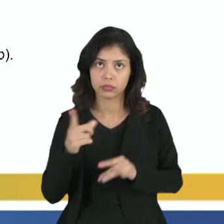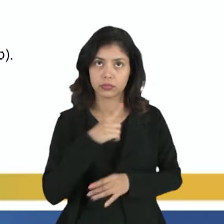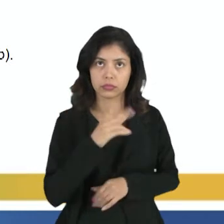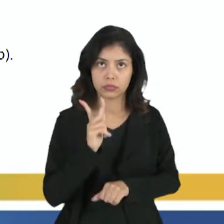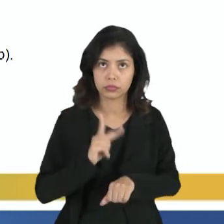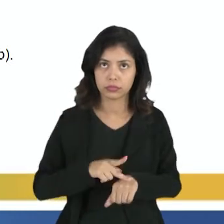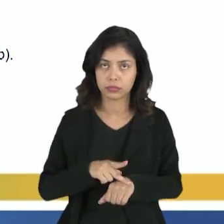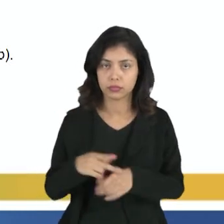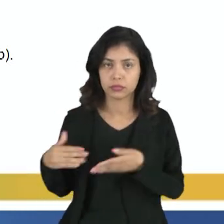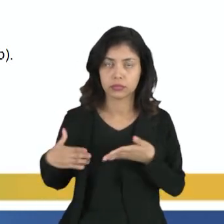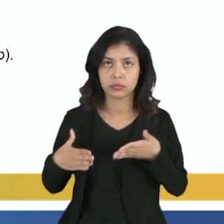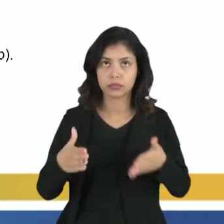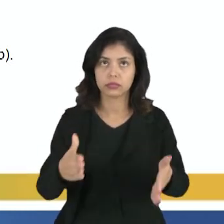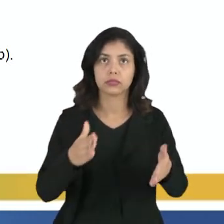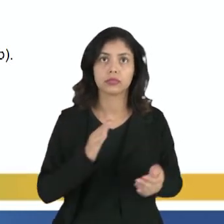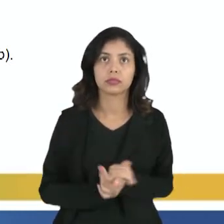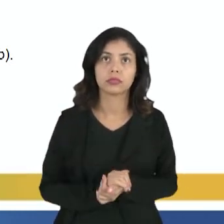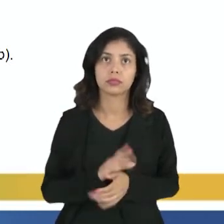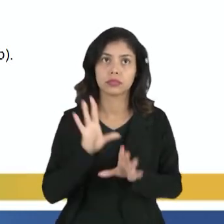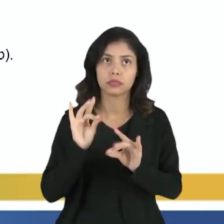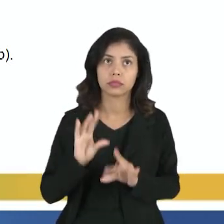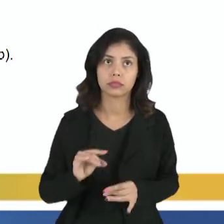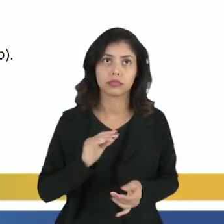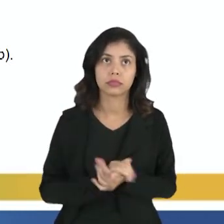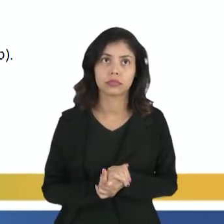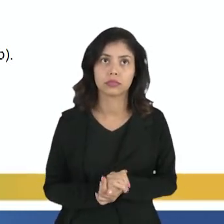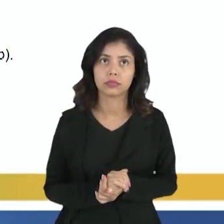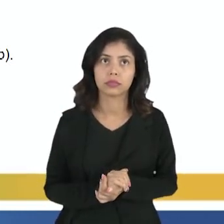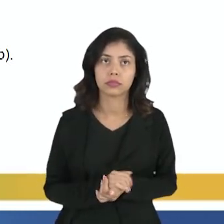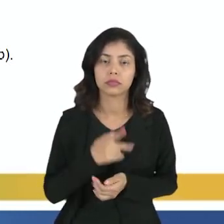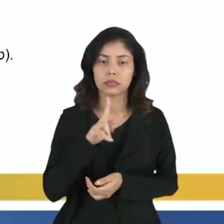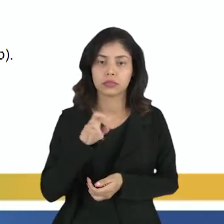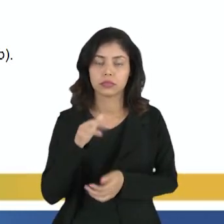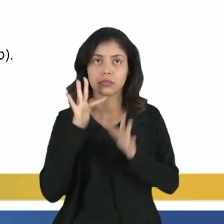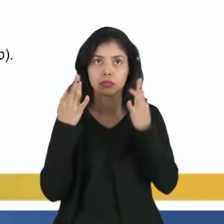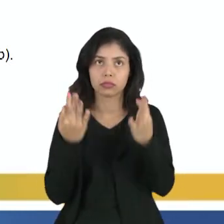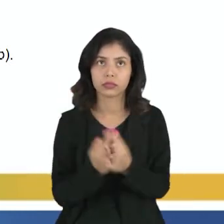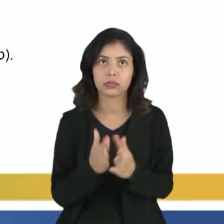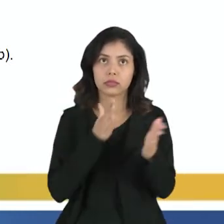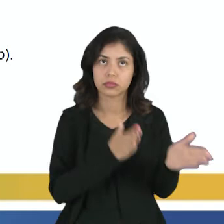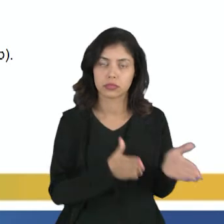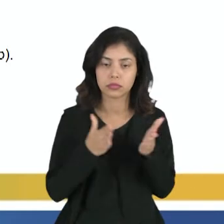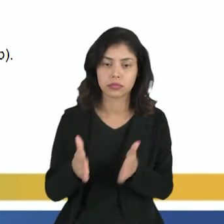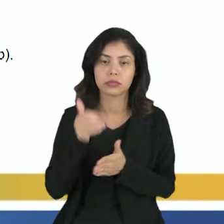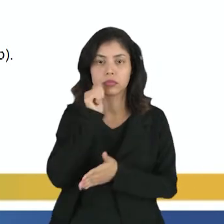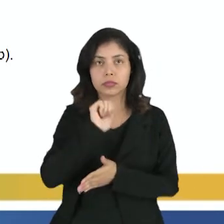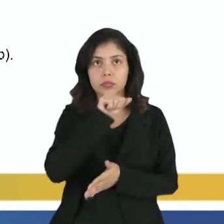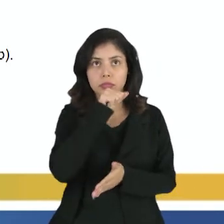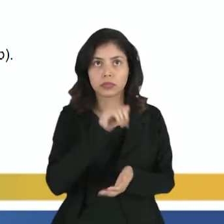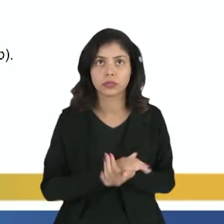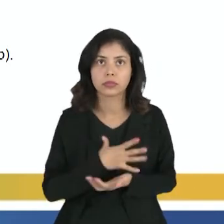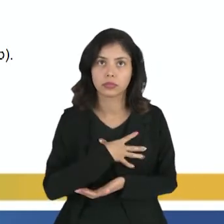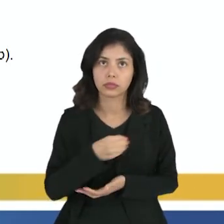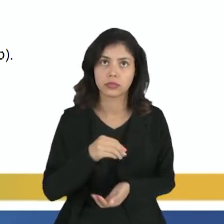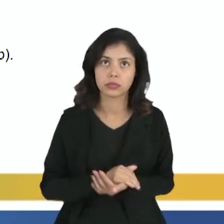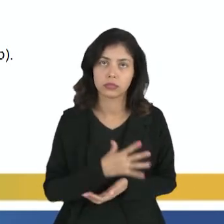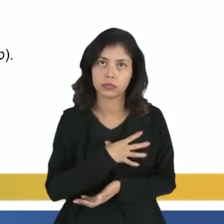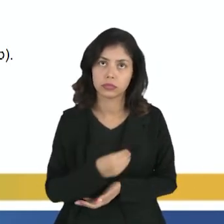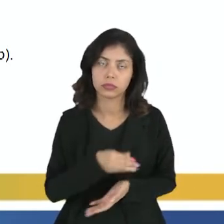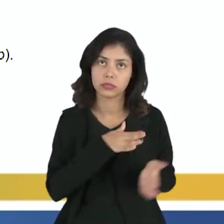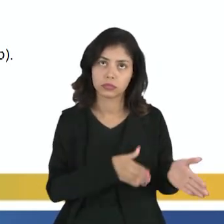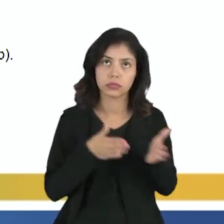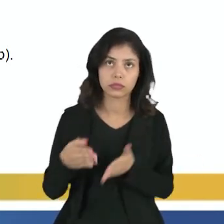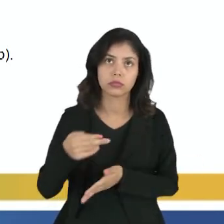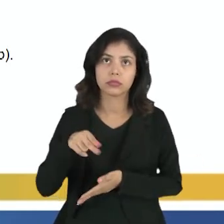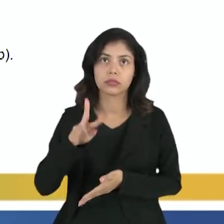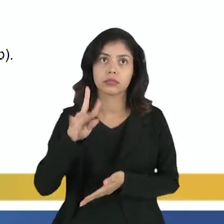cada uma tem sua pedra no rio. Cada pedra é herança de família, passando de mãe a filha, de filha a